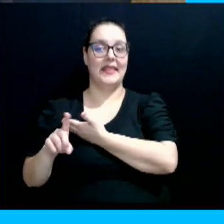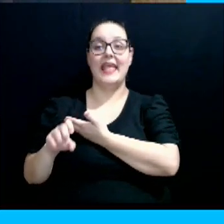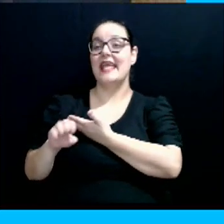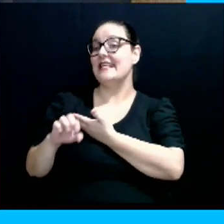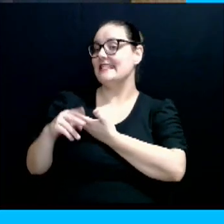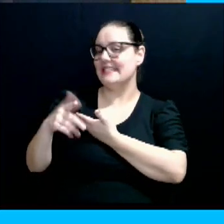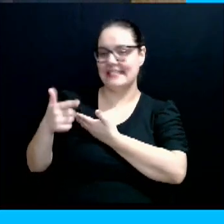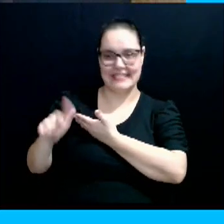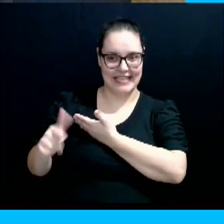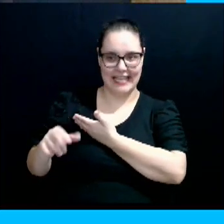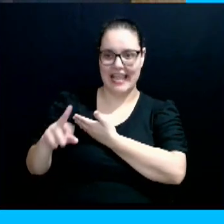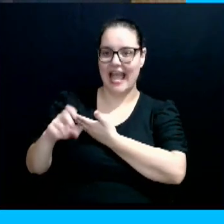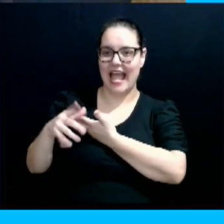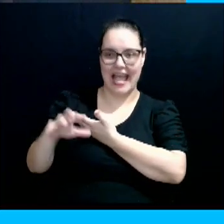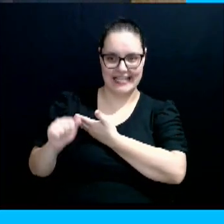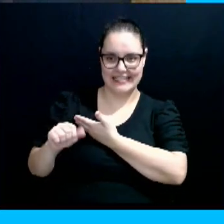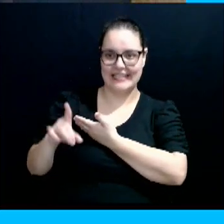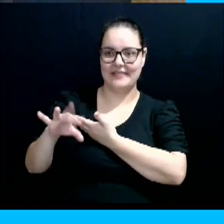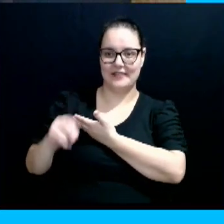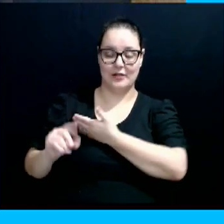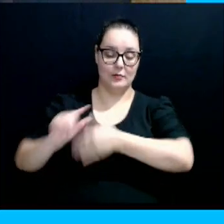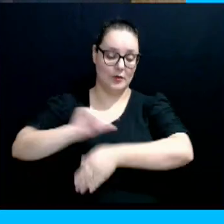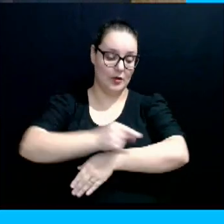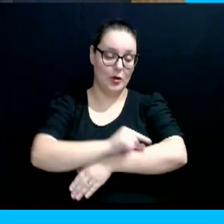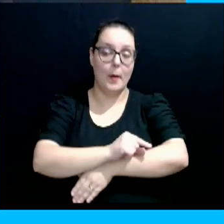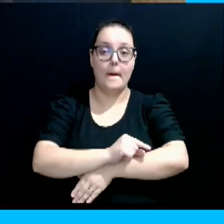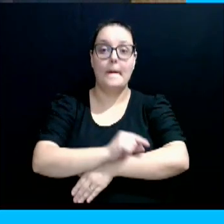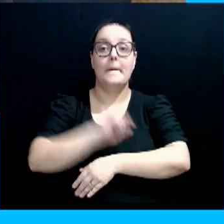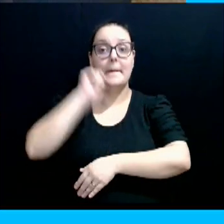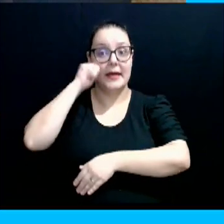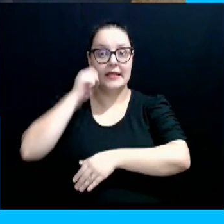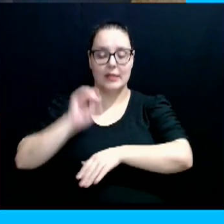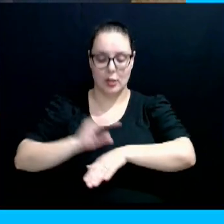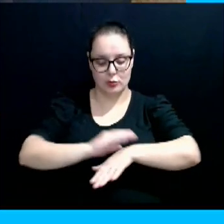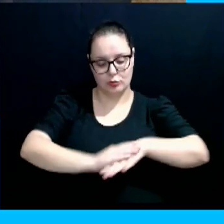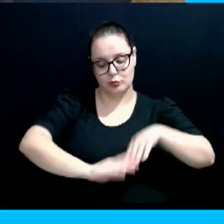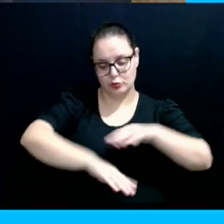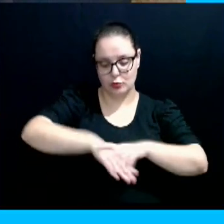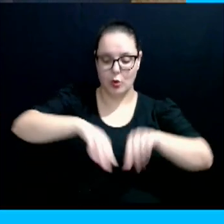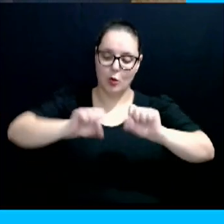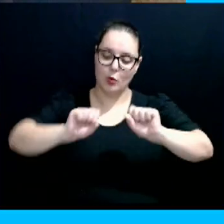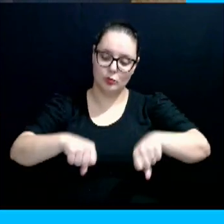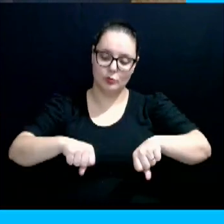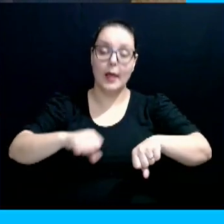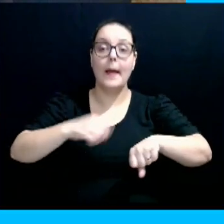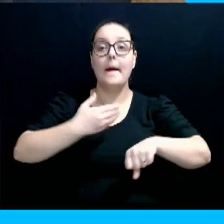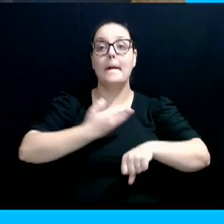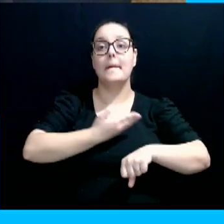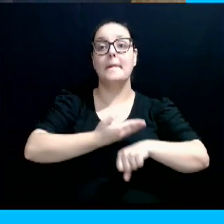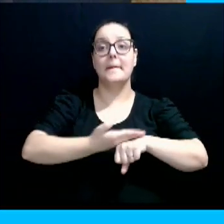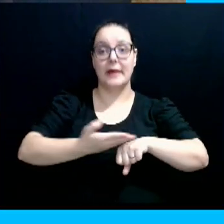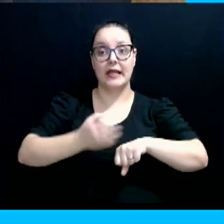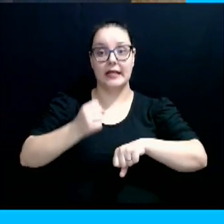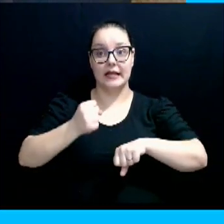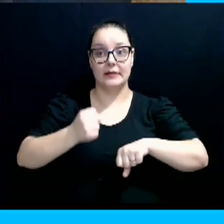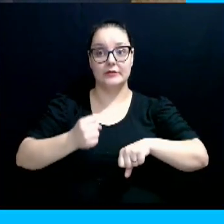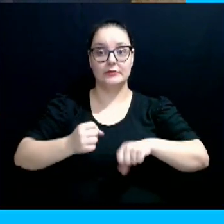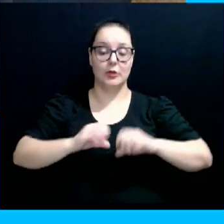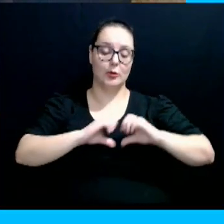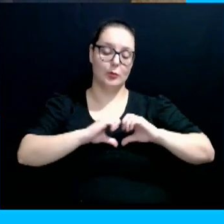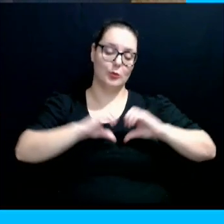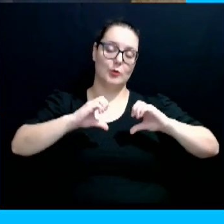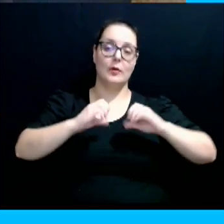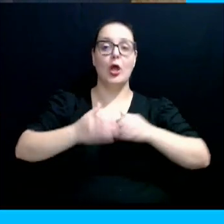uma pelagem preta e patas brancas e um coração enorme. Ela ainda é bebê e precisa de atenção e